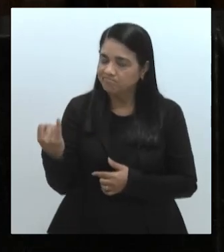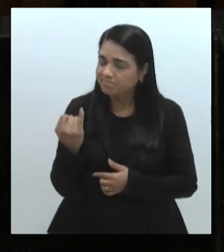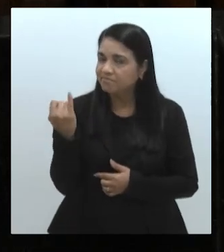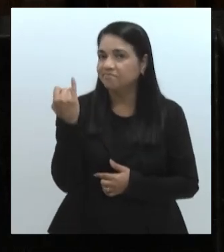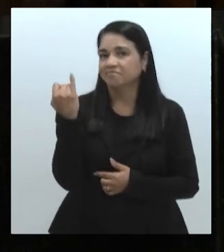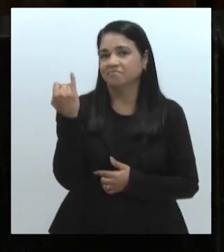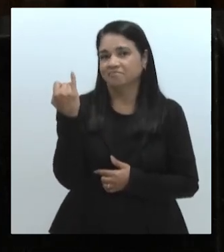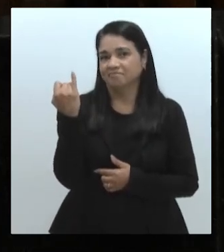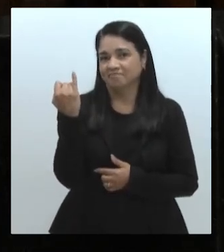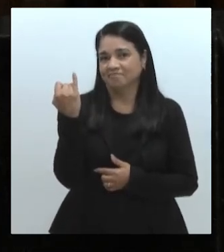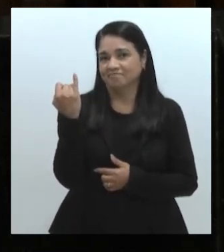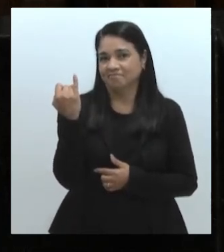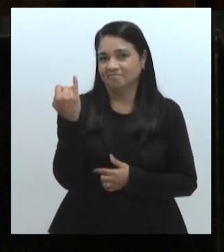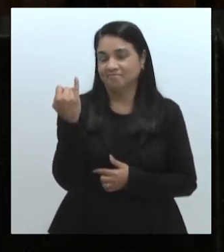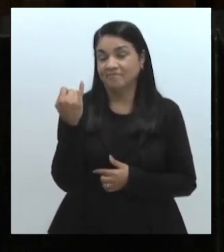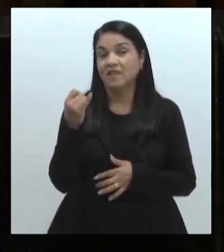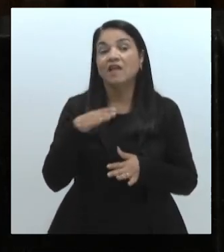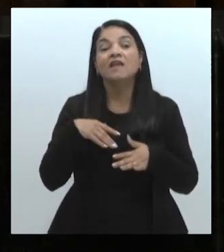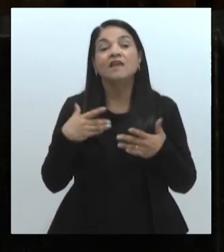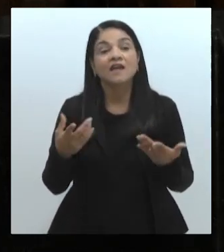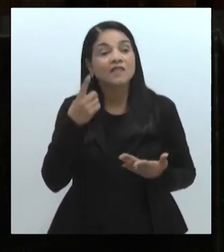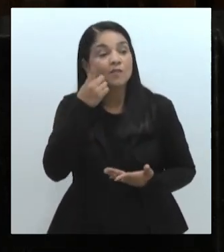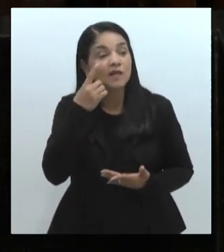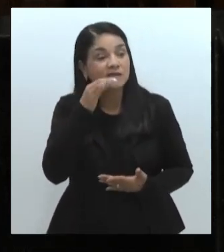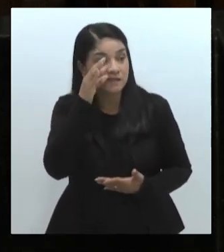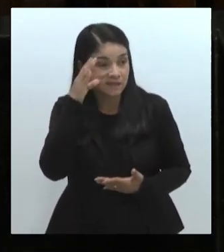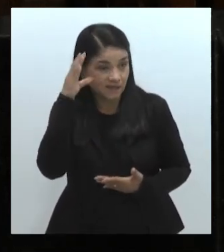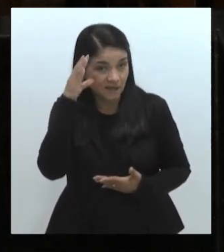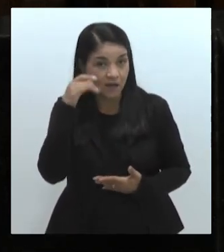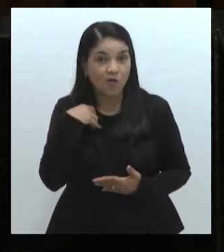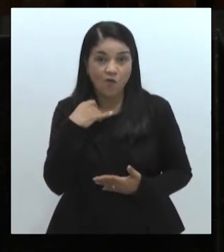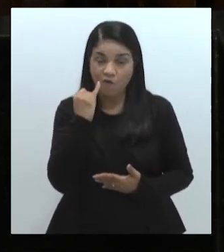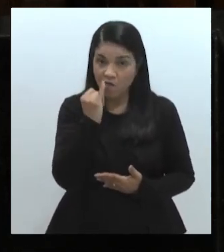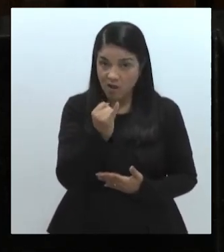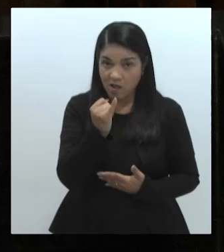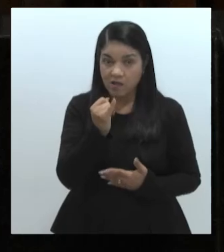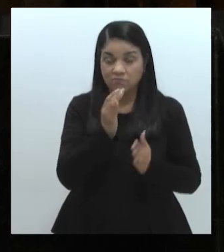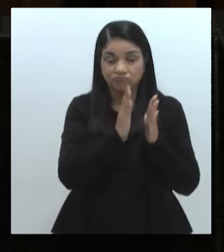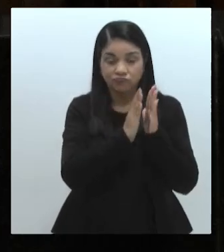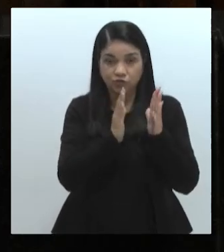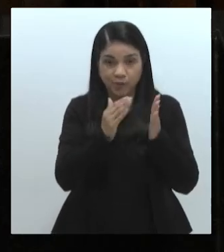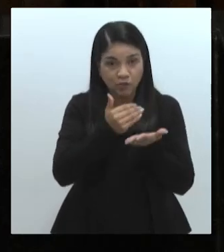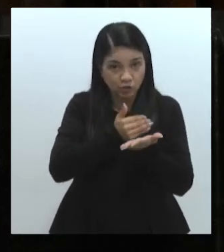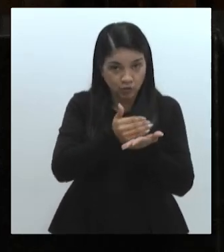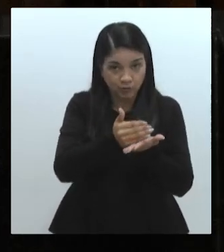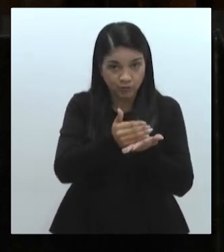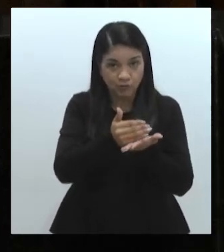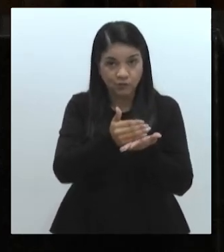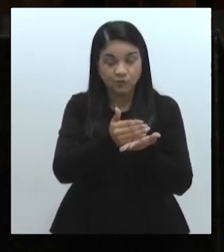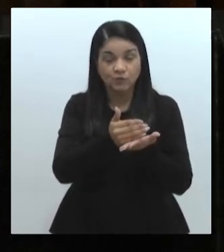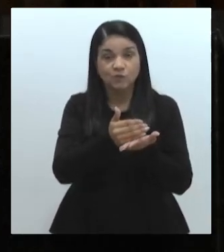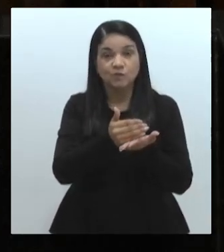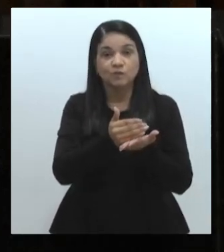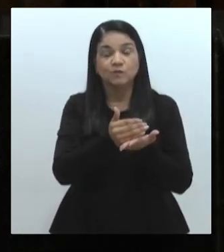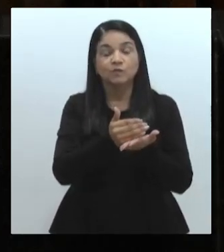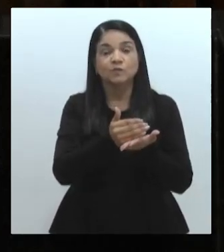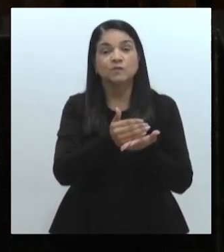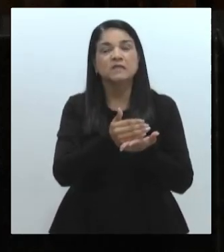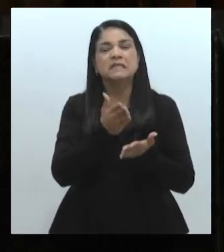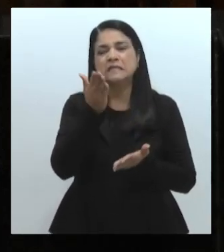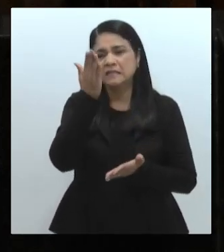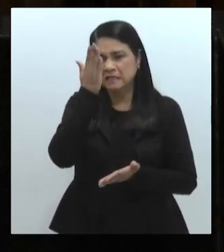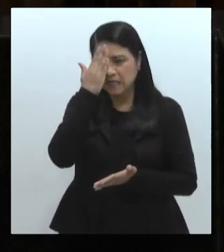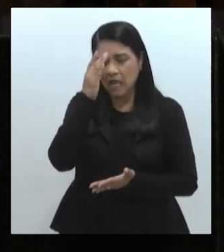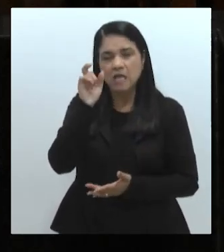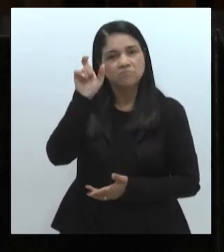E aí, deputada Célia Jordão, falei aqui no expediente inicial, e sei que Vossa Excelência